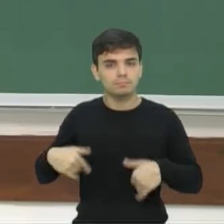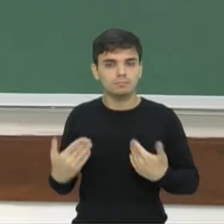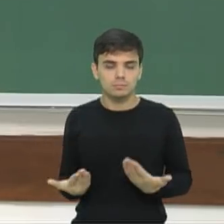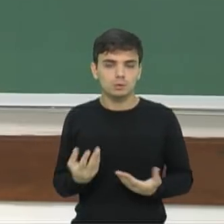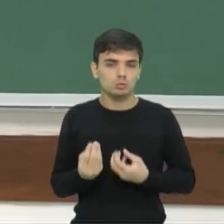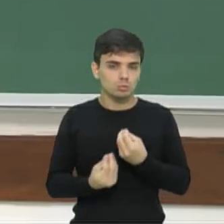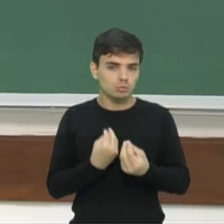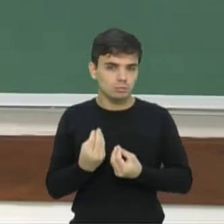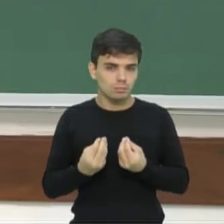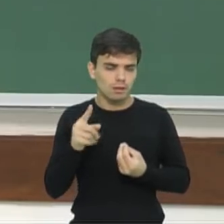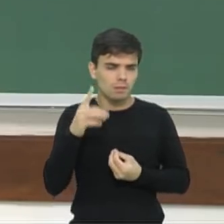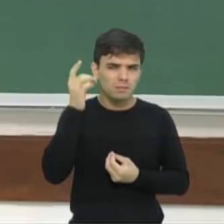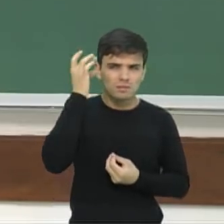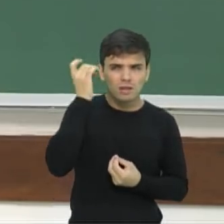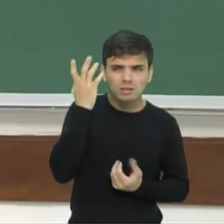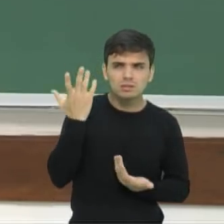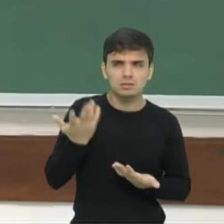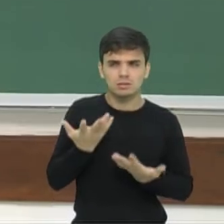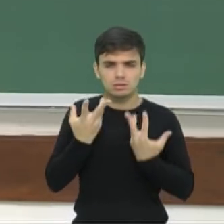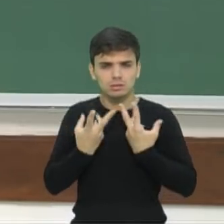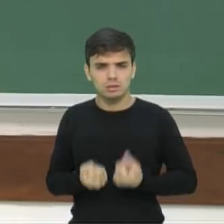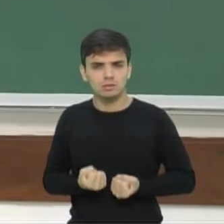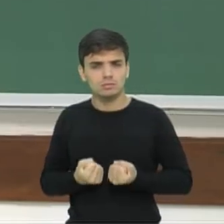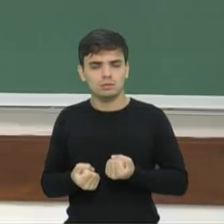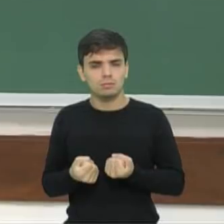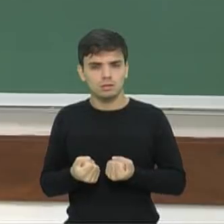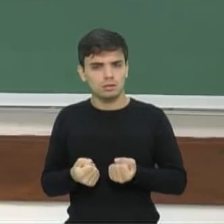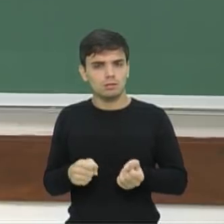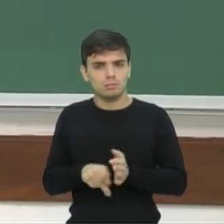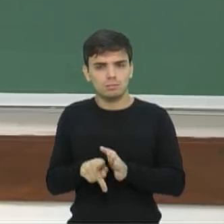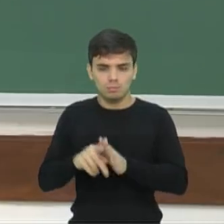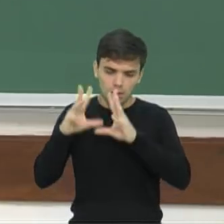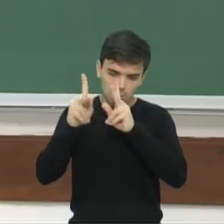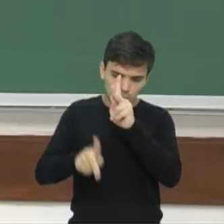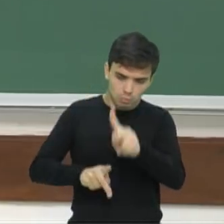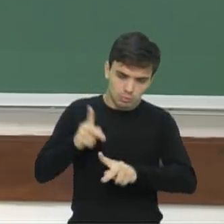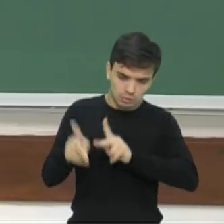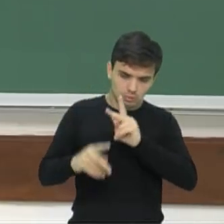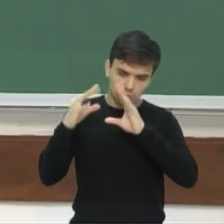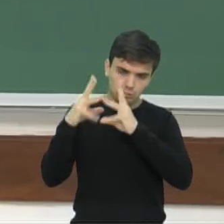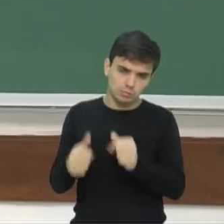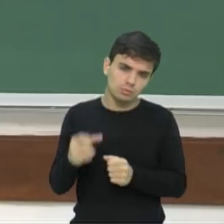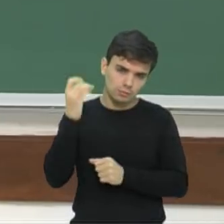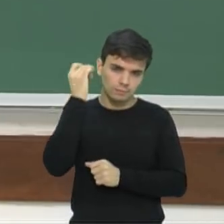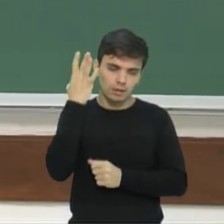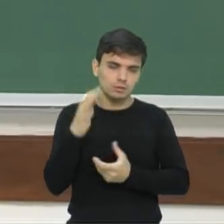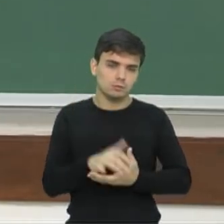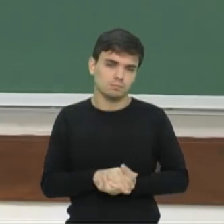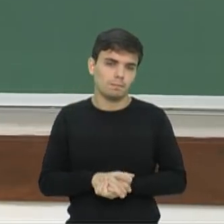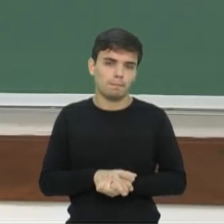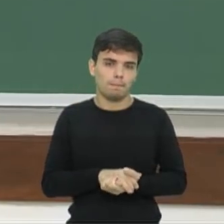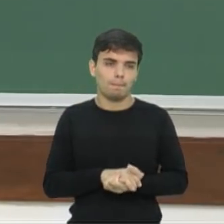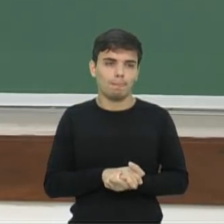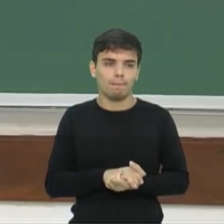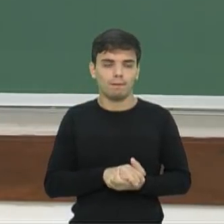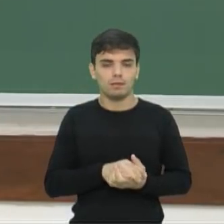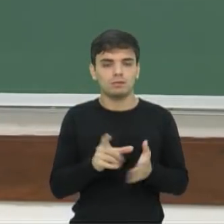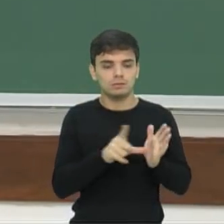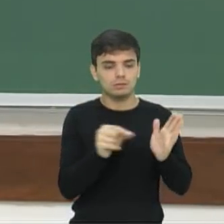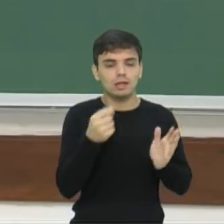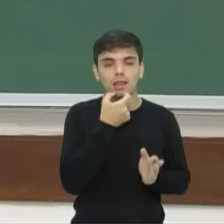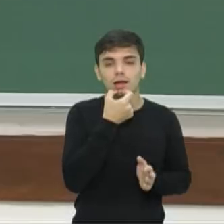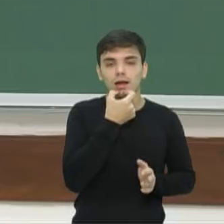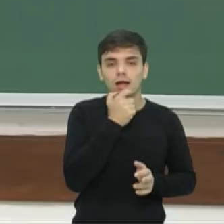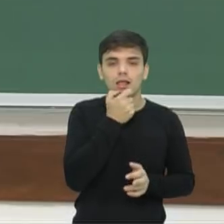modalidade final vai ser mais fácil, né? A aceitação também por toda a população também fica fácil, né? Então ele sai da Inglaterra, vai para os Estados